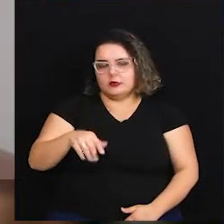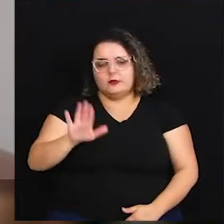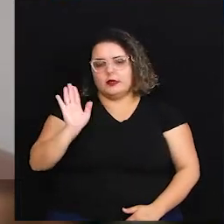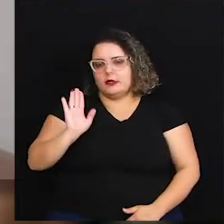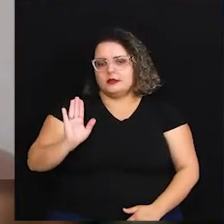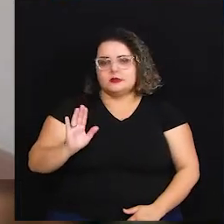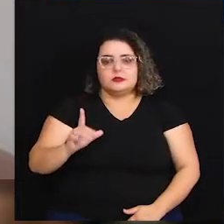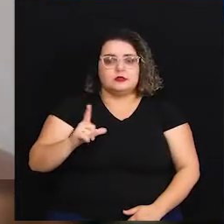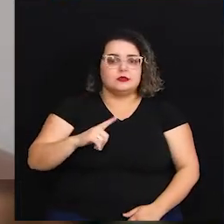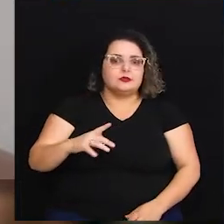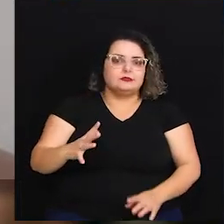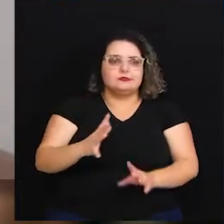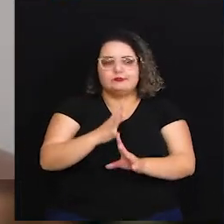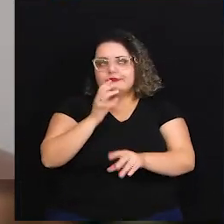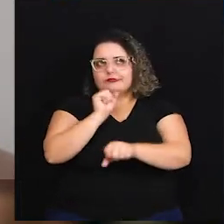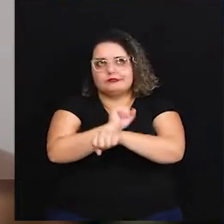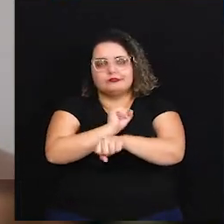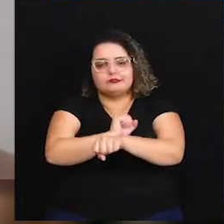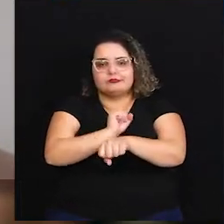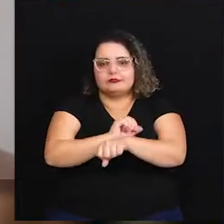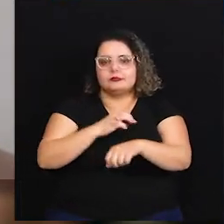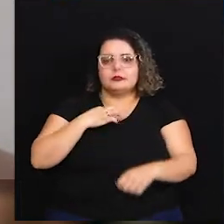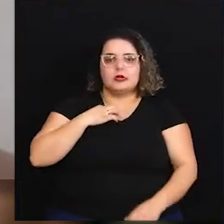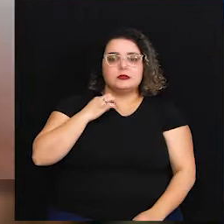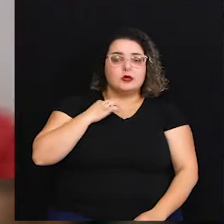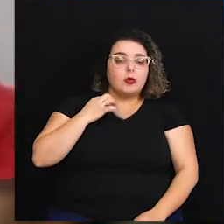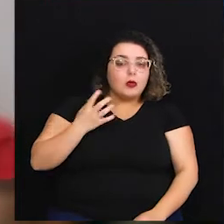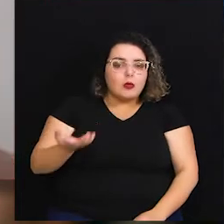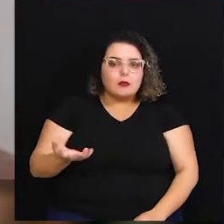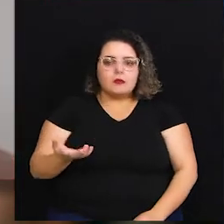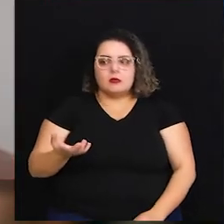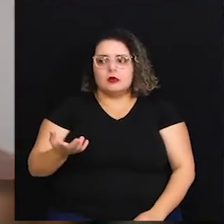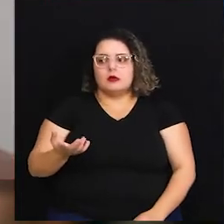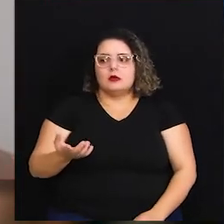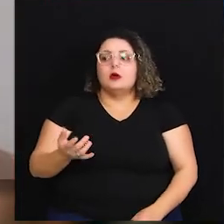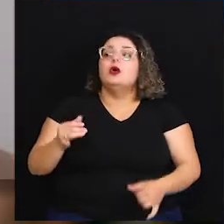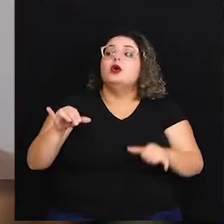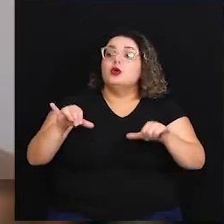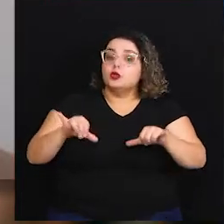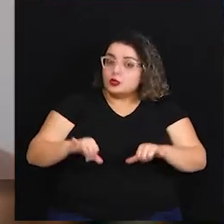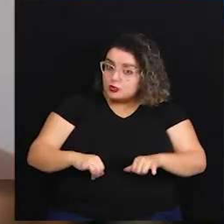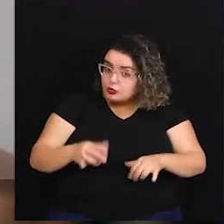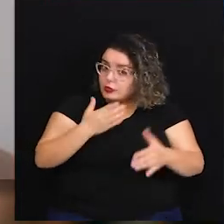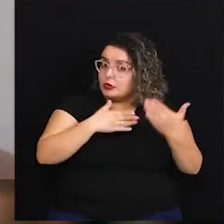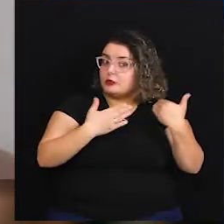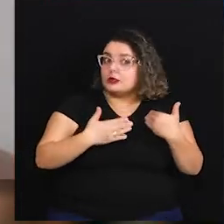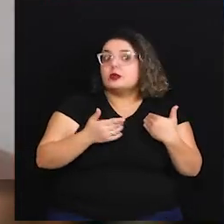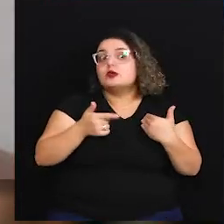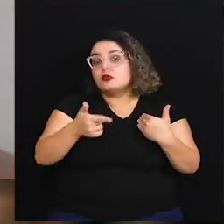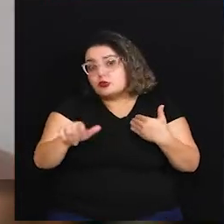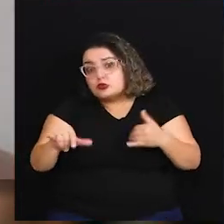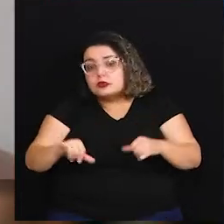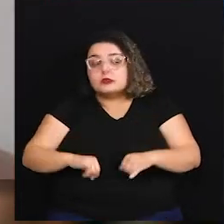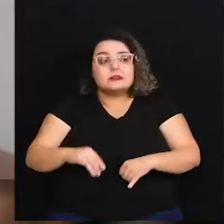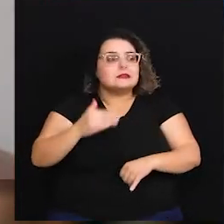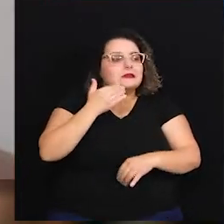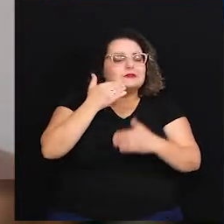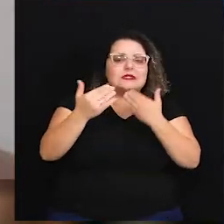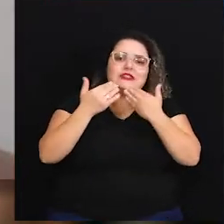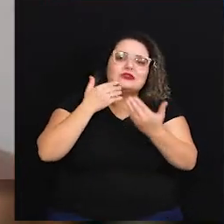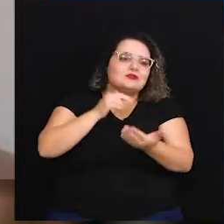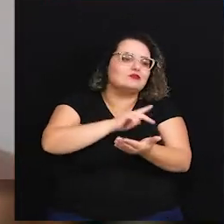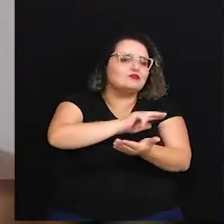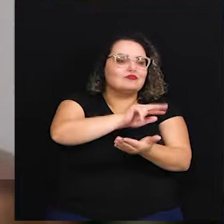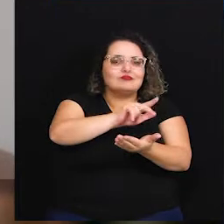tinha fila de espera para as peças, então eu sofri e ainda sofro um pouco hoje com essa demanda. Então,